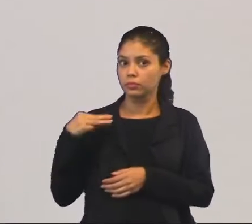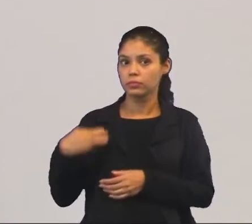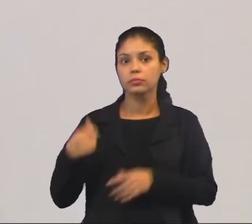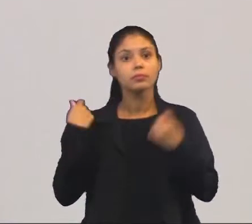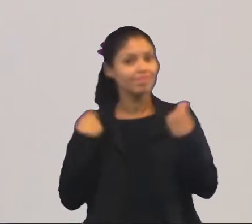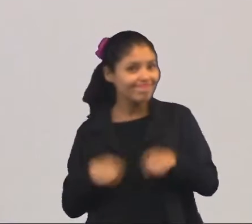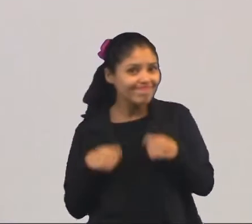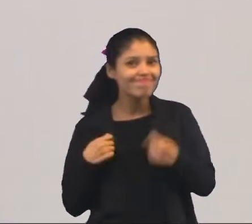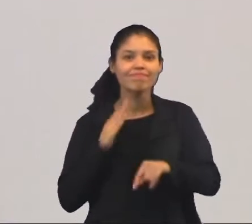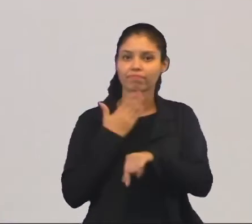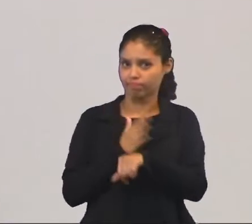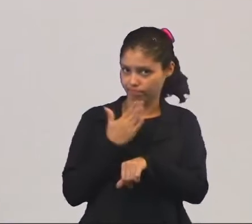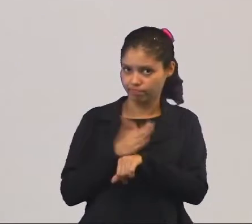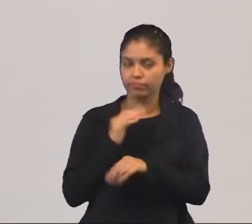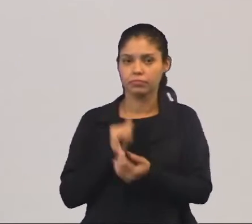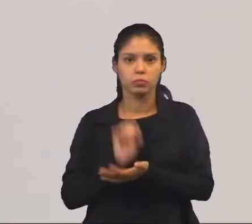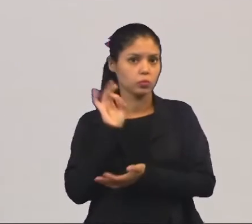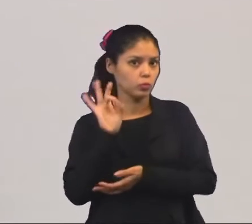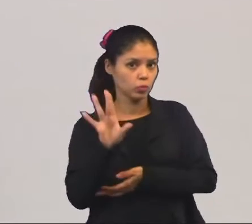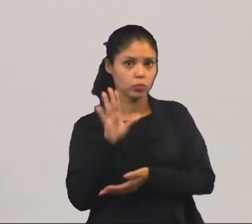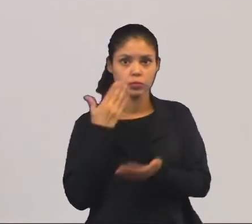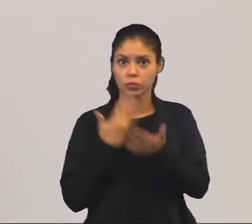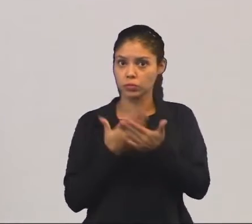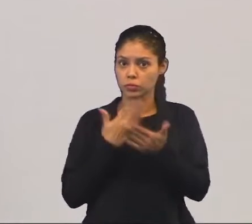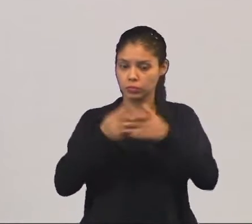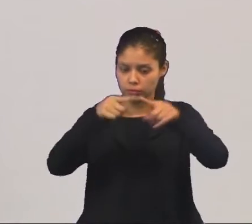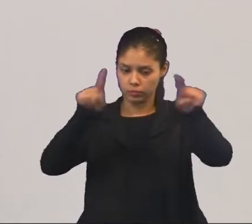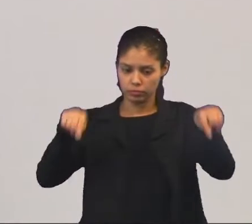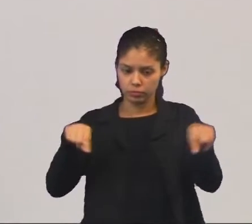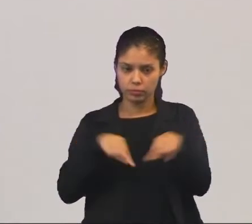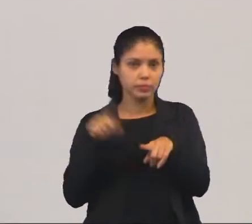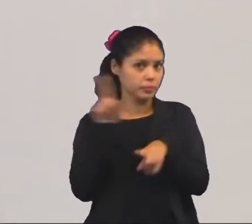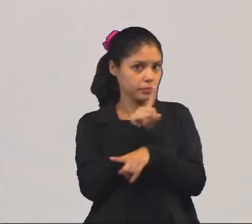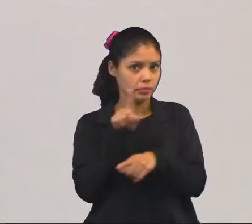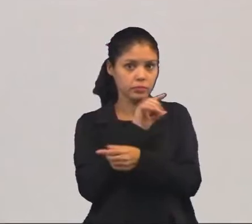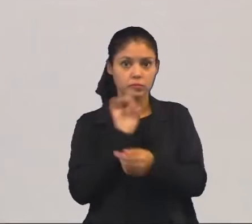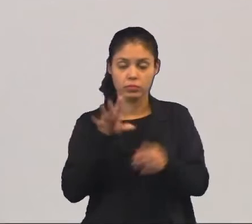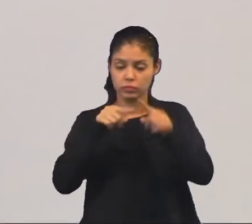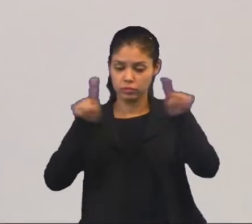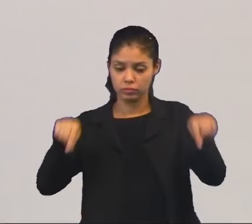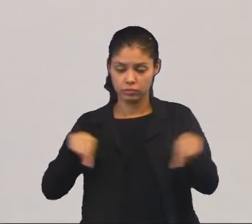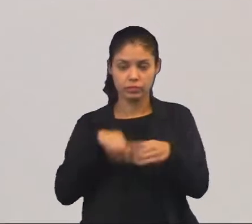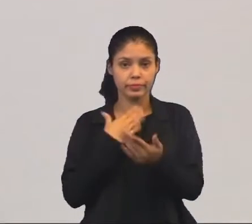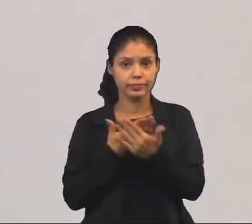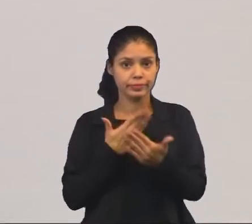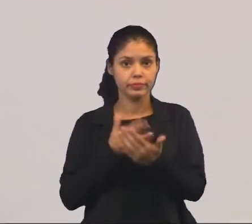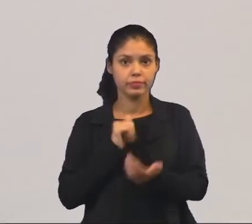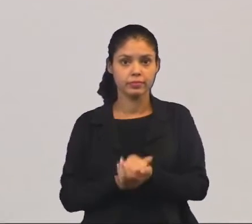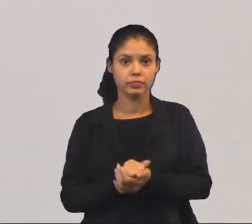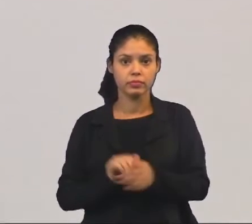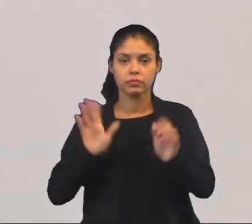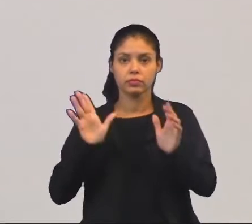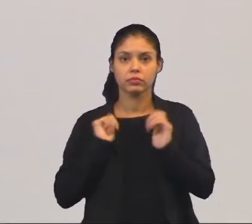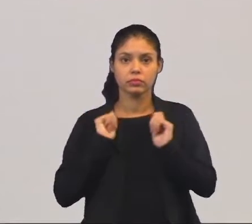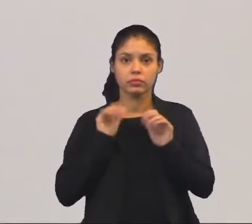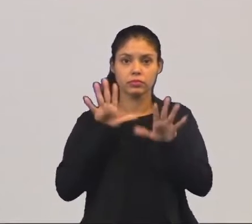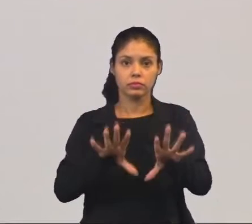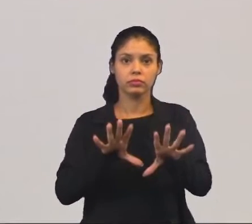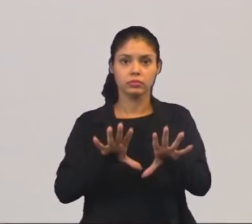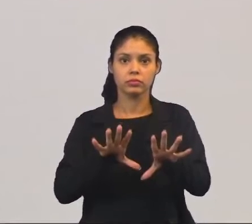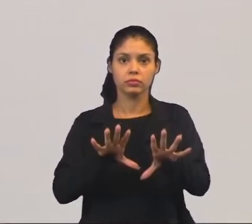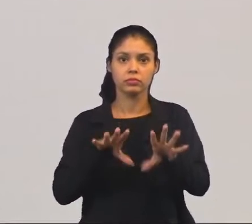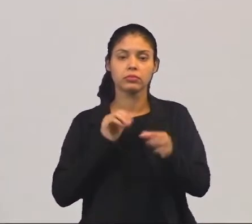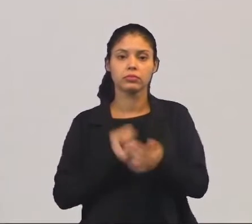matemática, ela tem que estar sempre em prática. Não é só a gente estudar em sala de aula. Quando a gente fica só na sala, a gente fica só movimentado